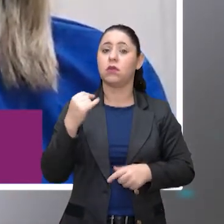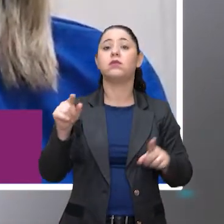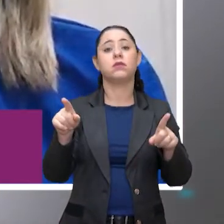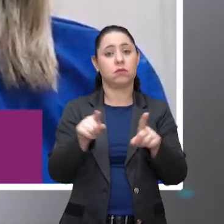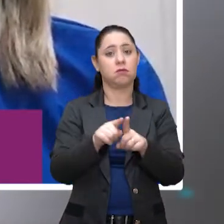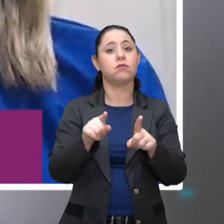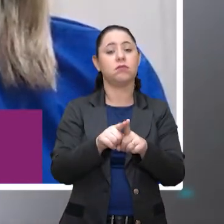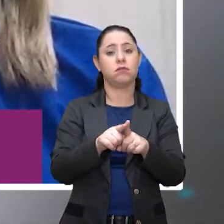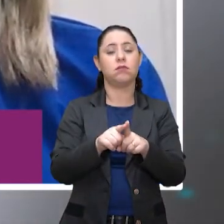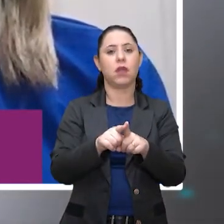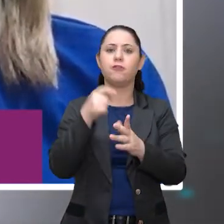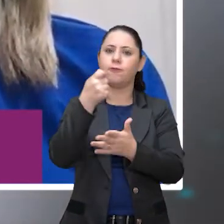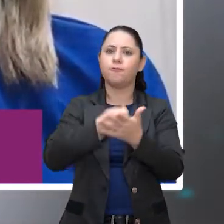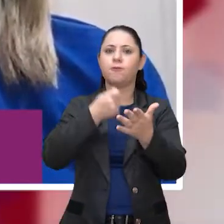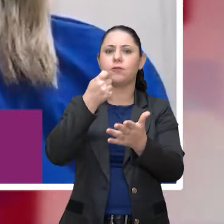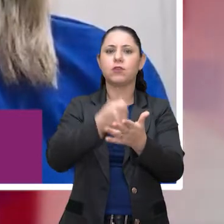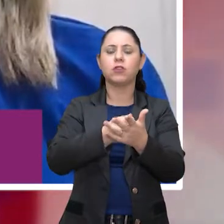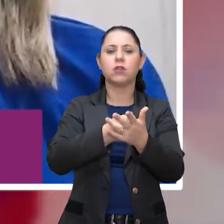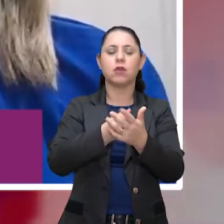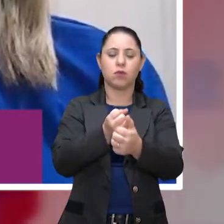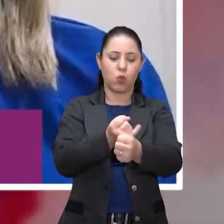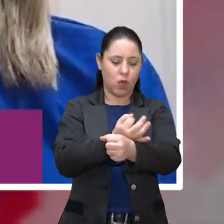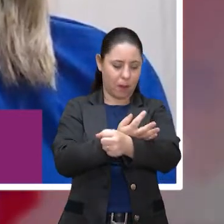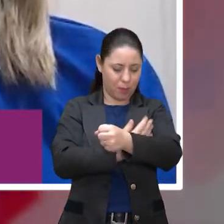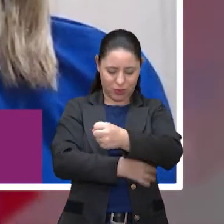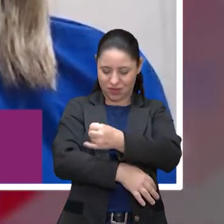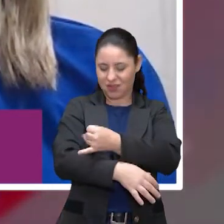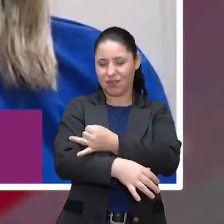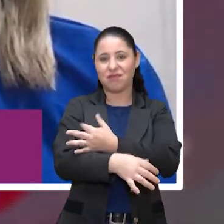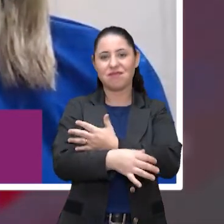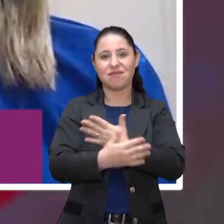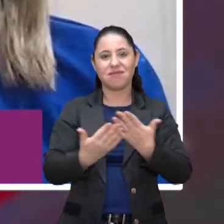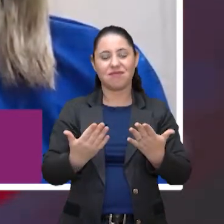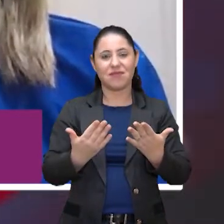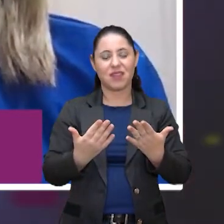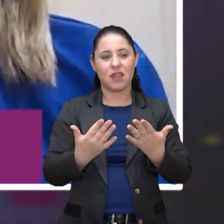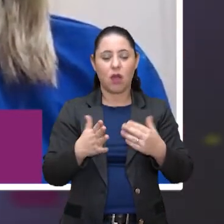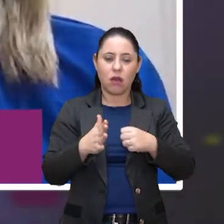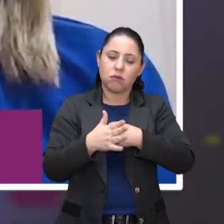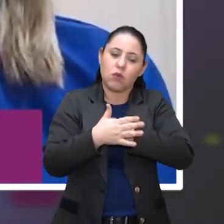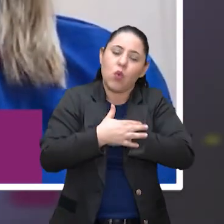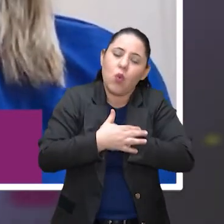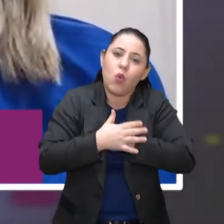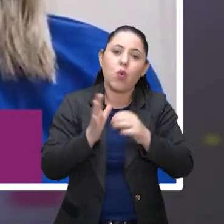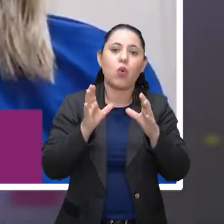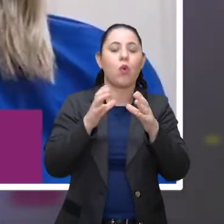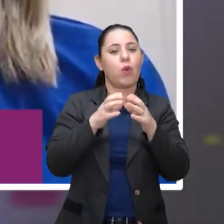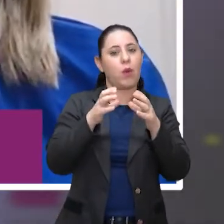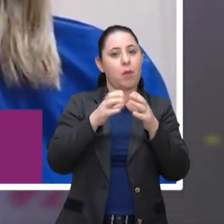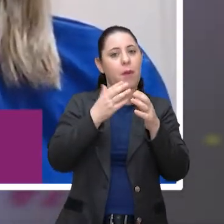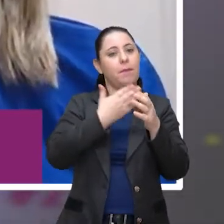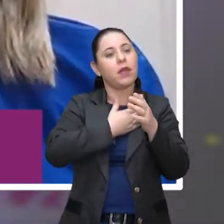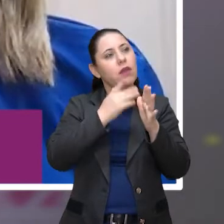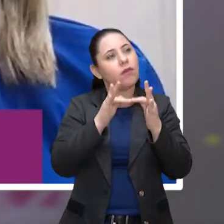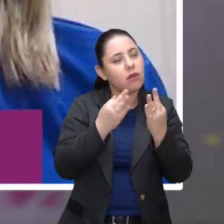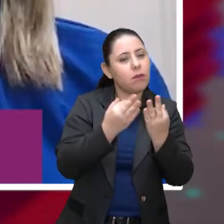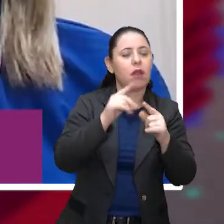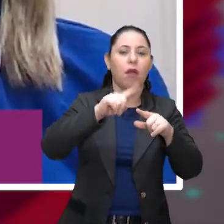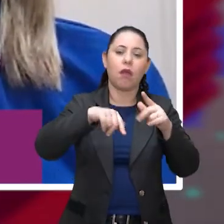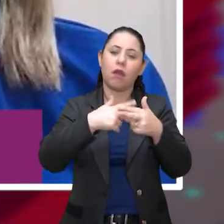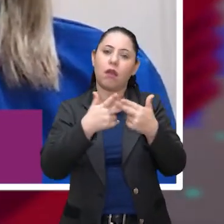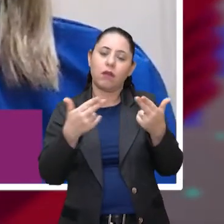também é reforçar as questões emocionais. Então, a acolhida do grupo, né, que